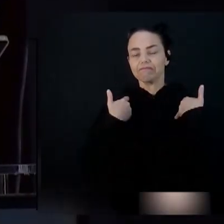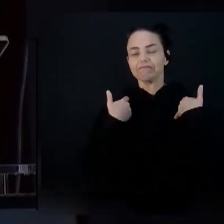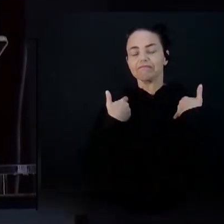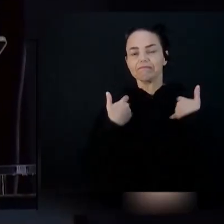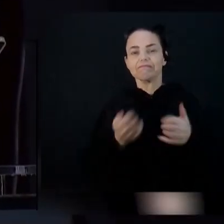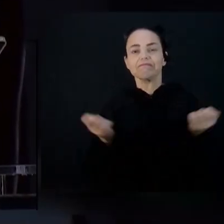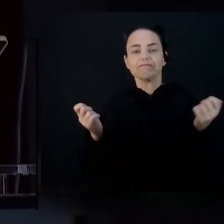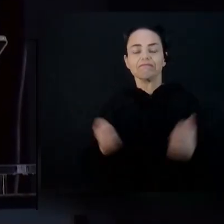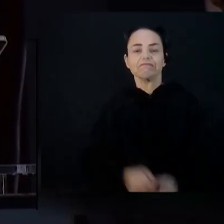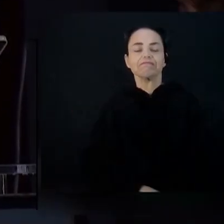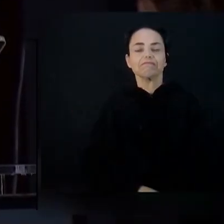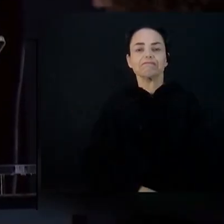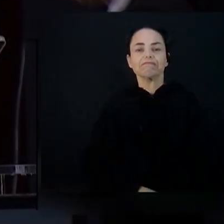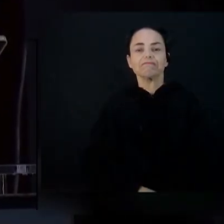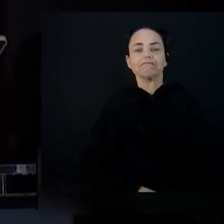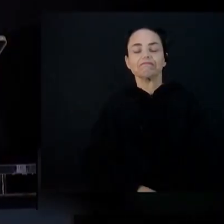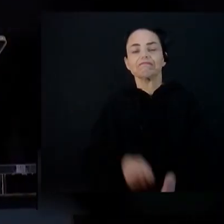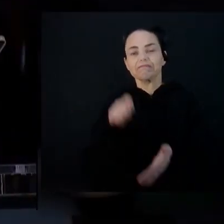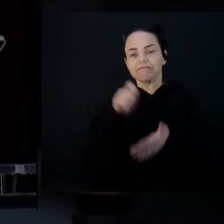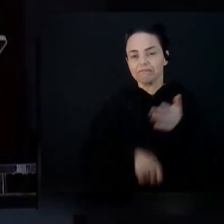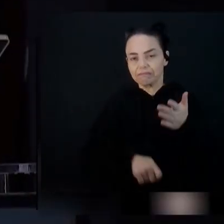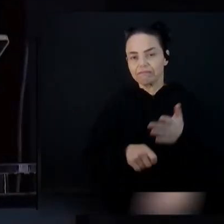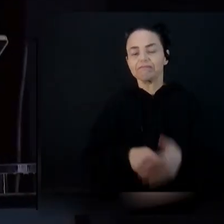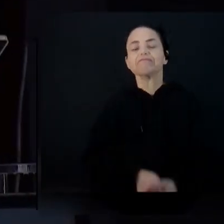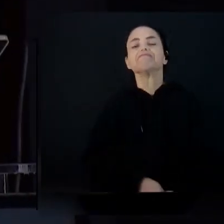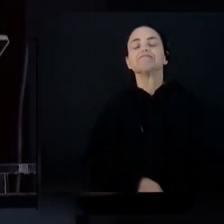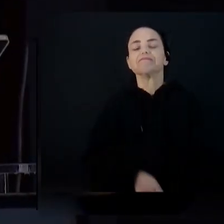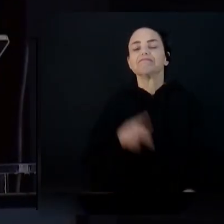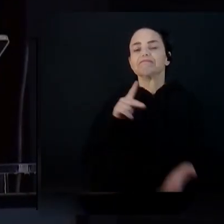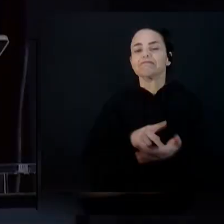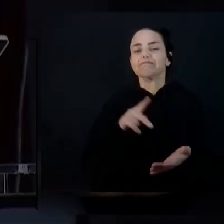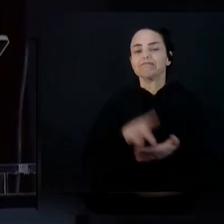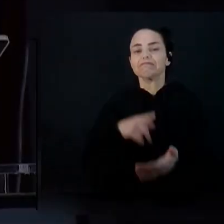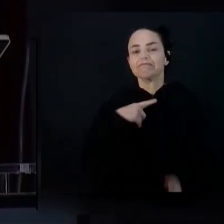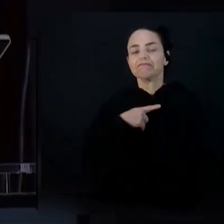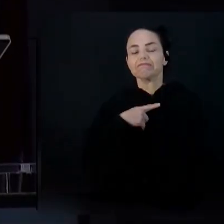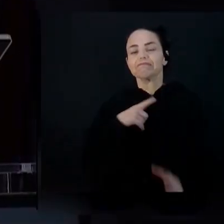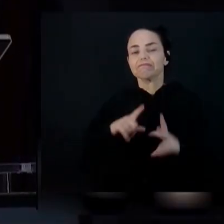quem assinou, mas quem realmente teve a iniciativa